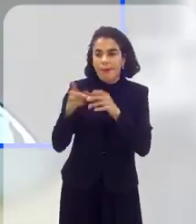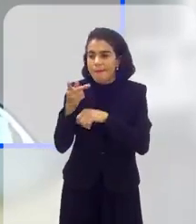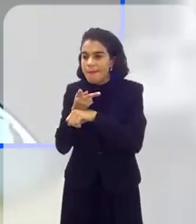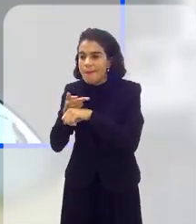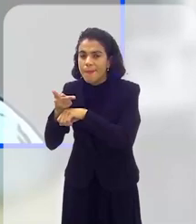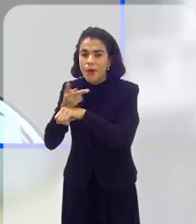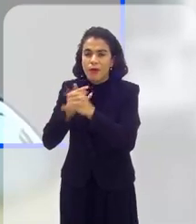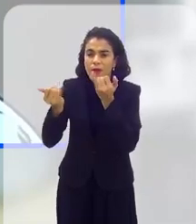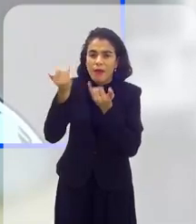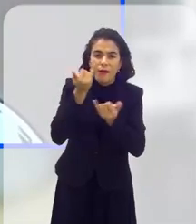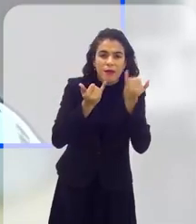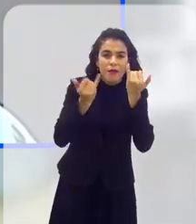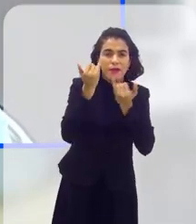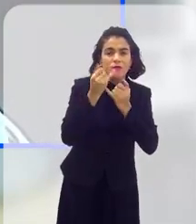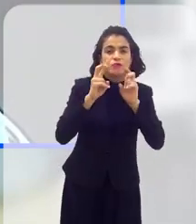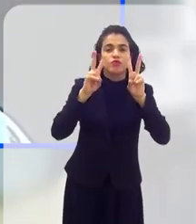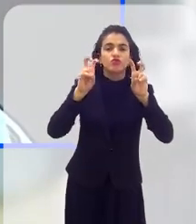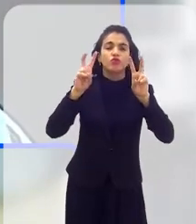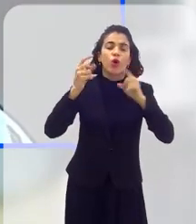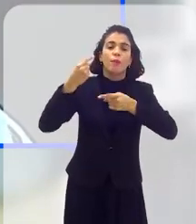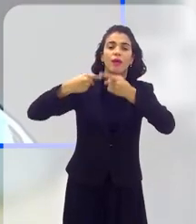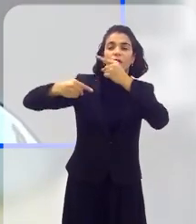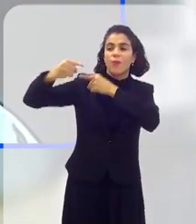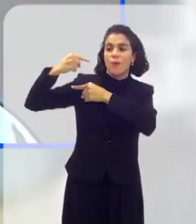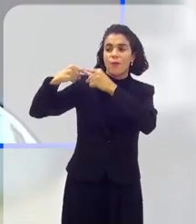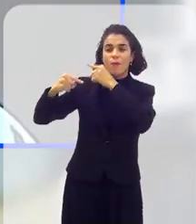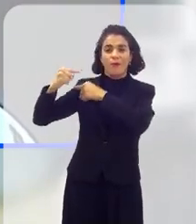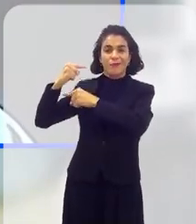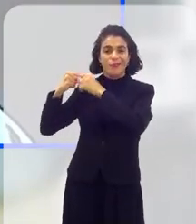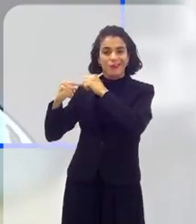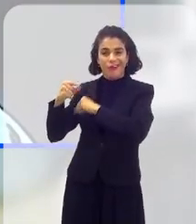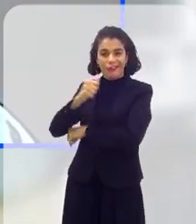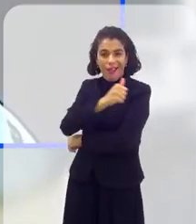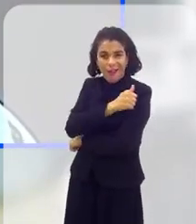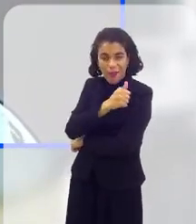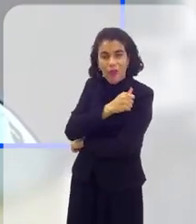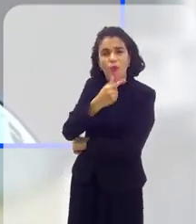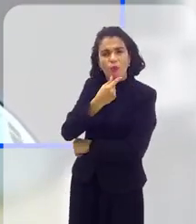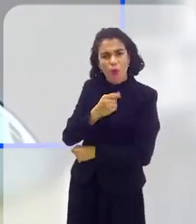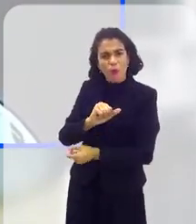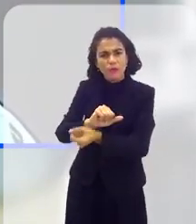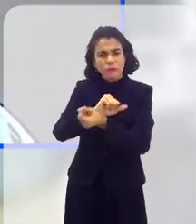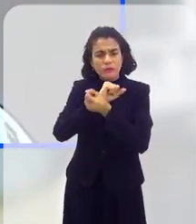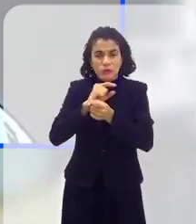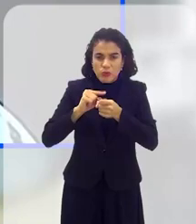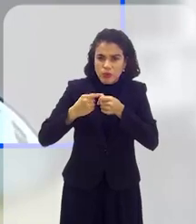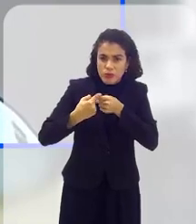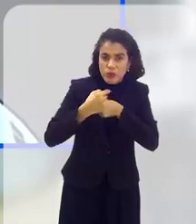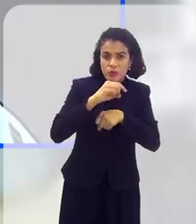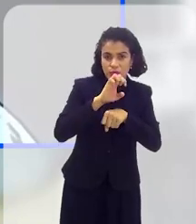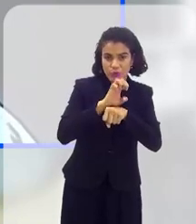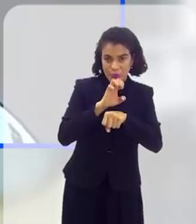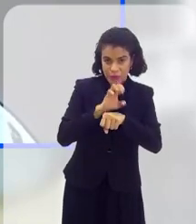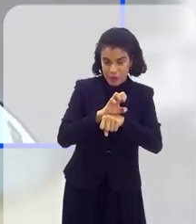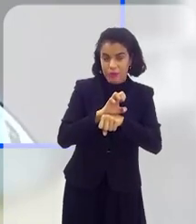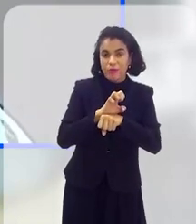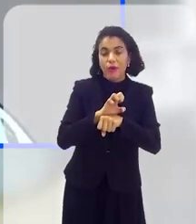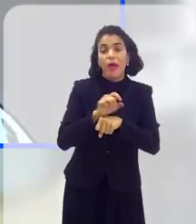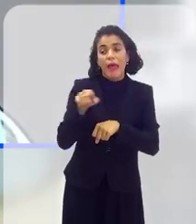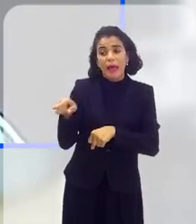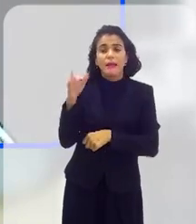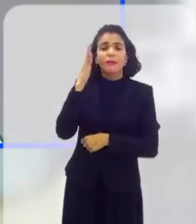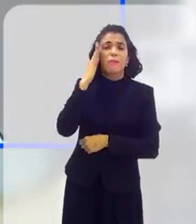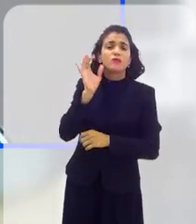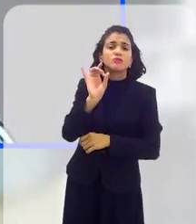de informações sobre o ancestral da aluna, que era um homem escravizado no interior do estado, e